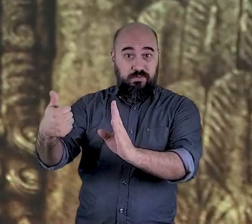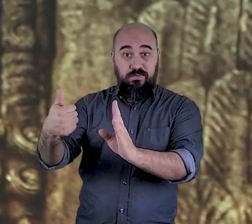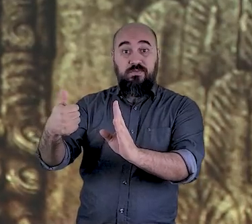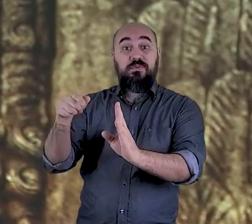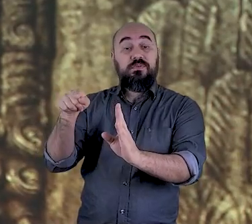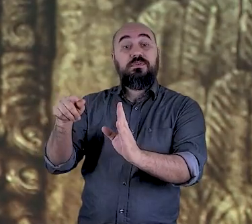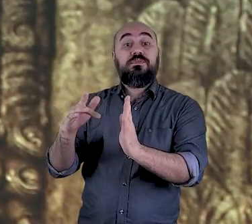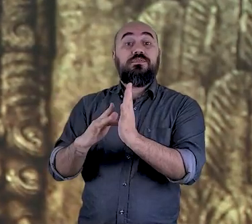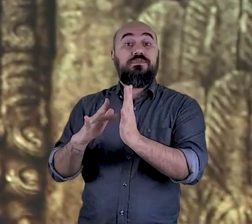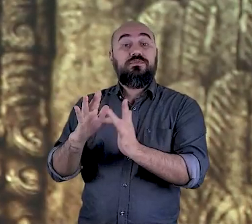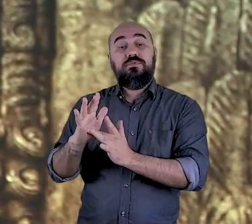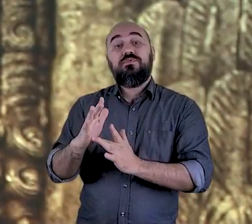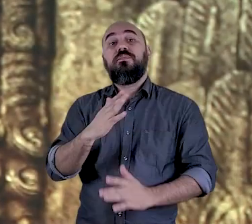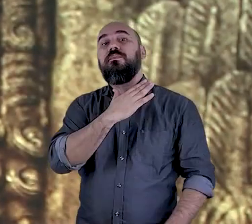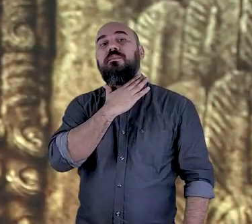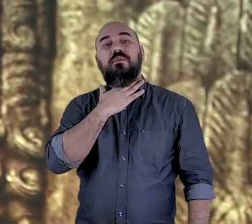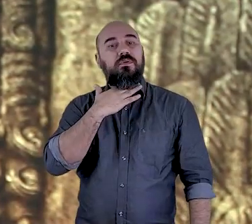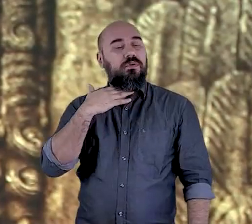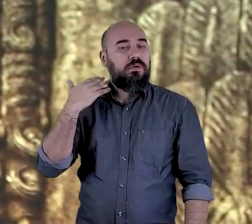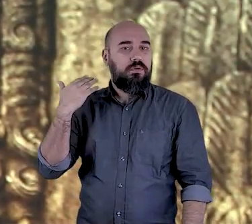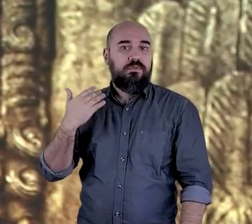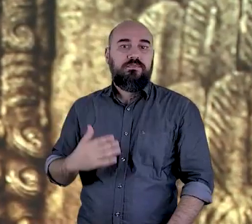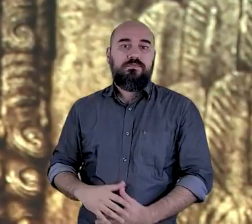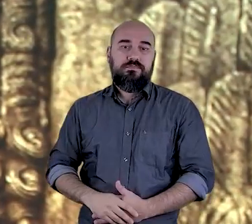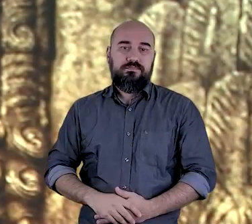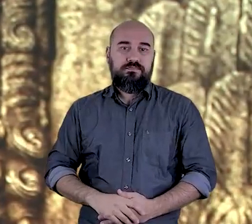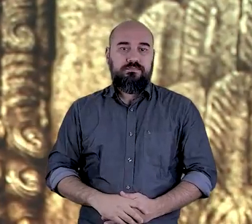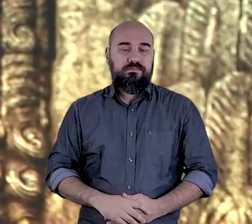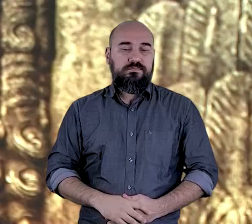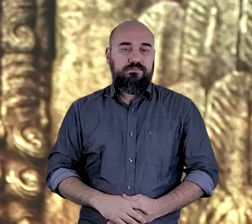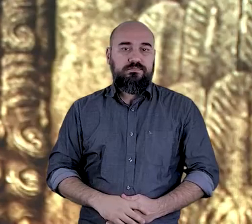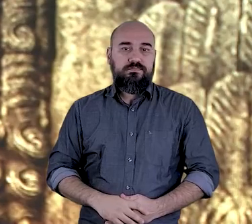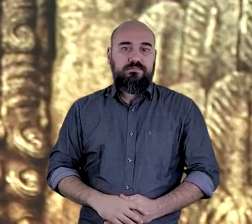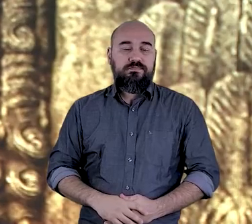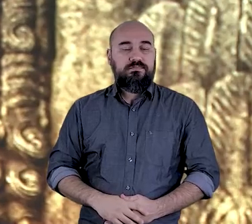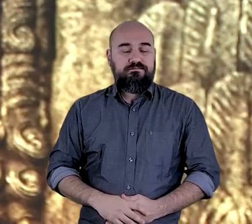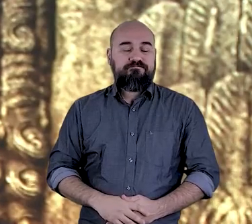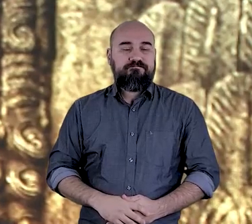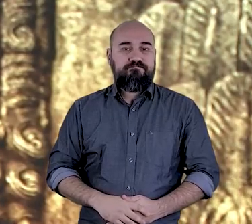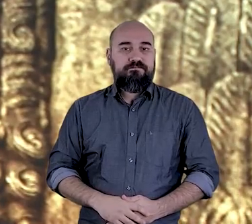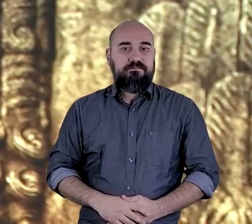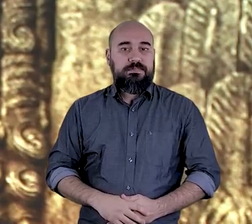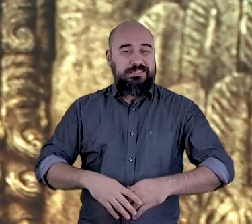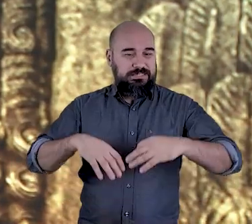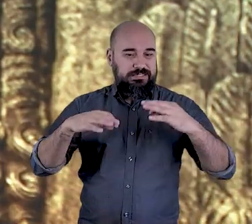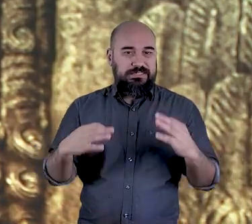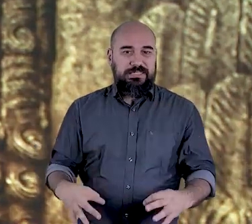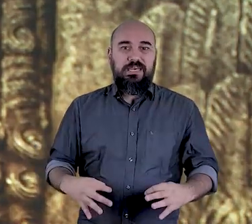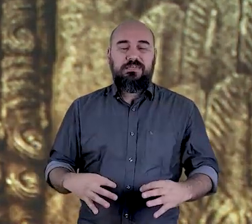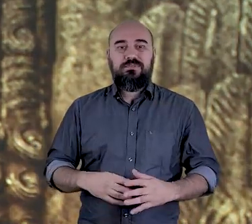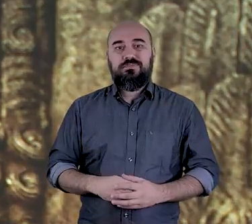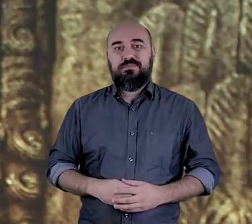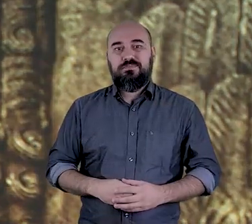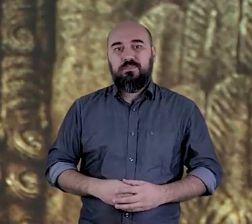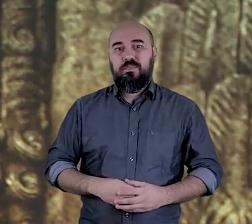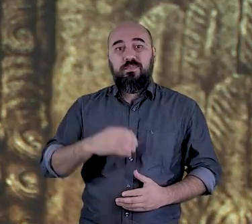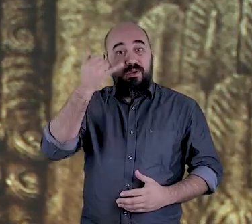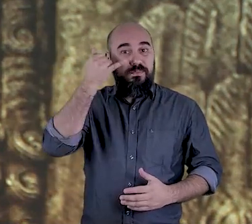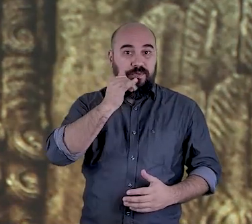Cristo morreu na cruz do Calvário A Profecia específica ela